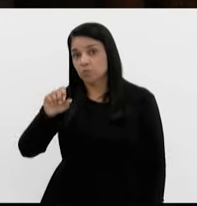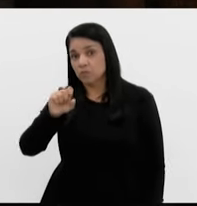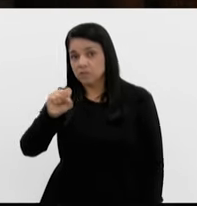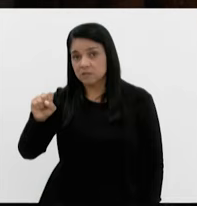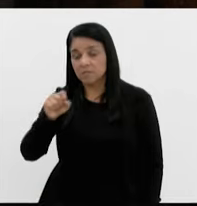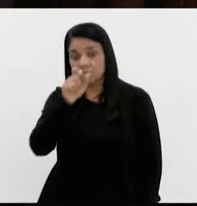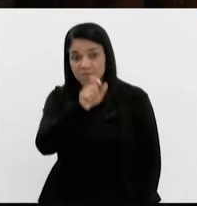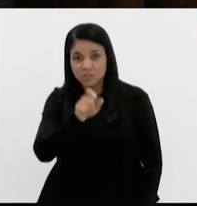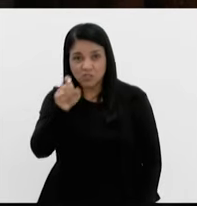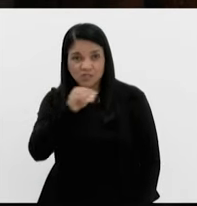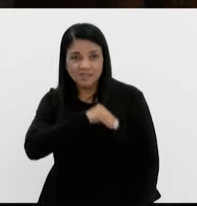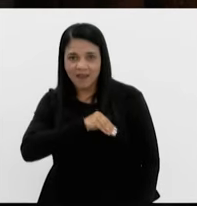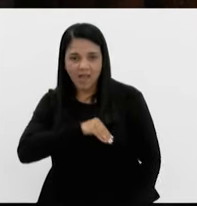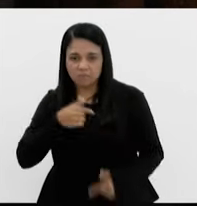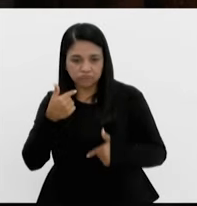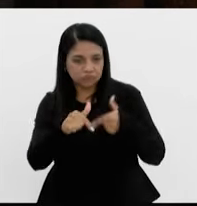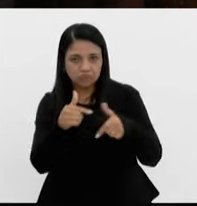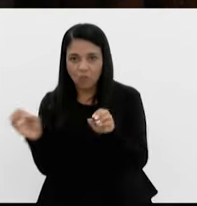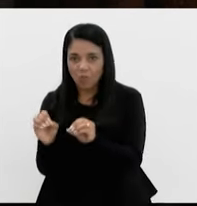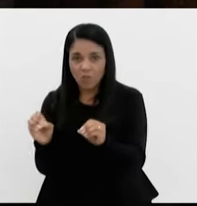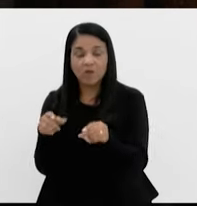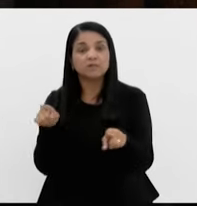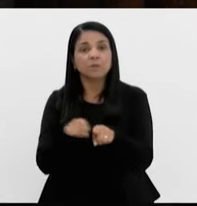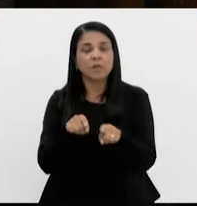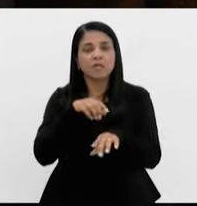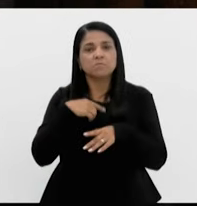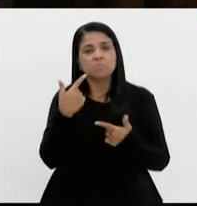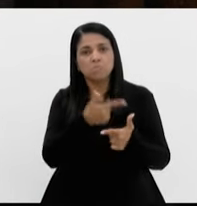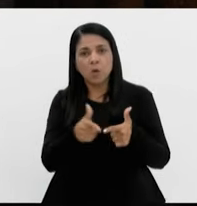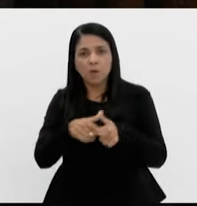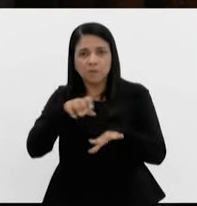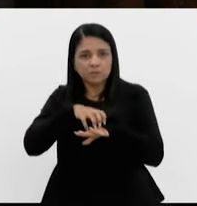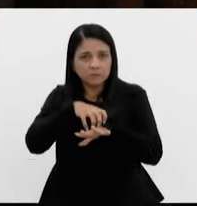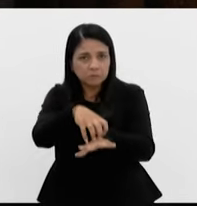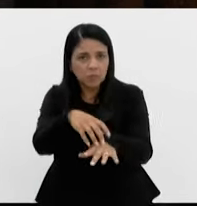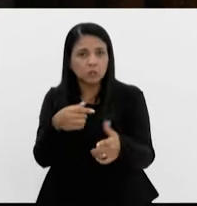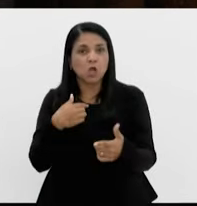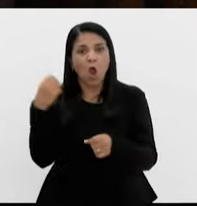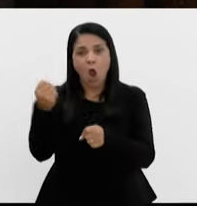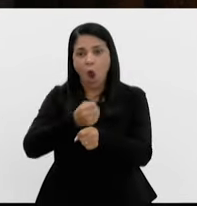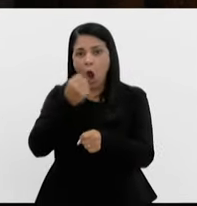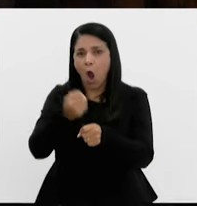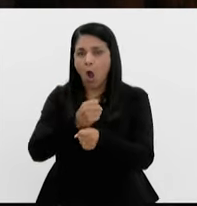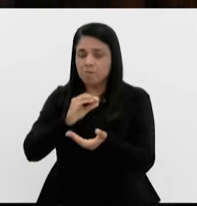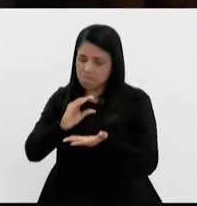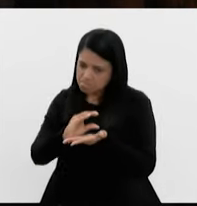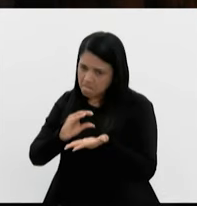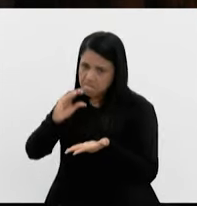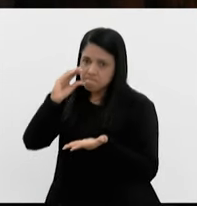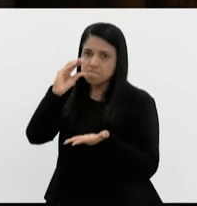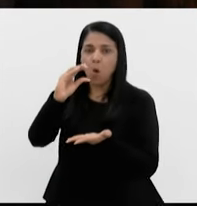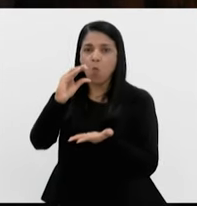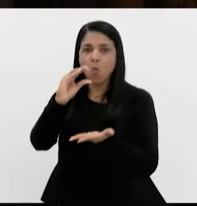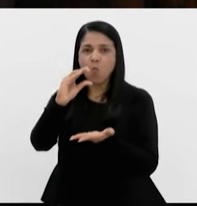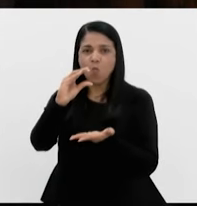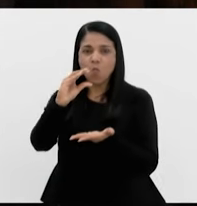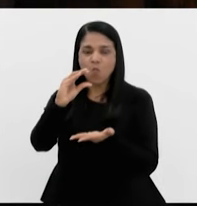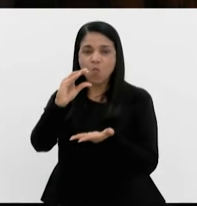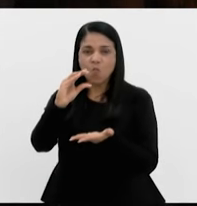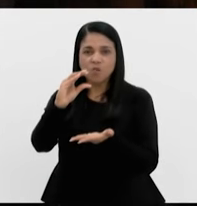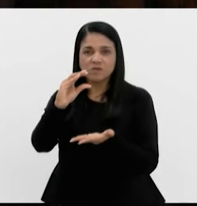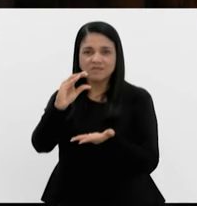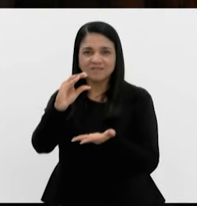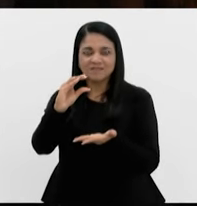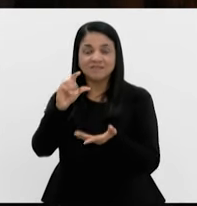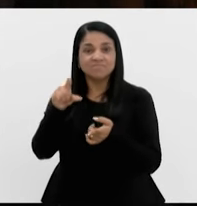assim como o problema dos transportes Assim como as obras superfaturadas Há quem diga na